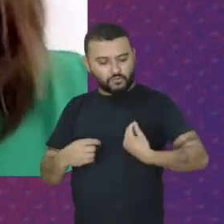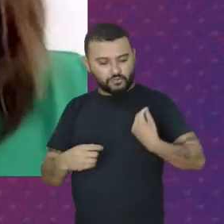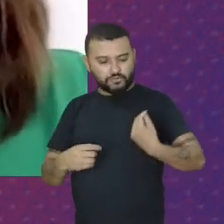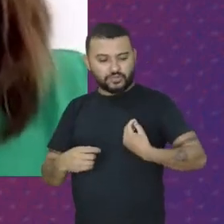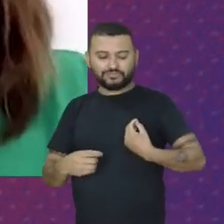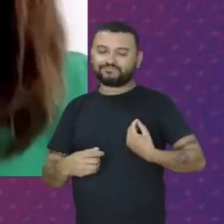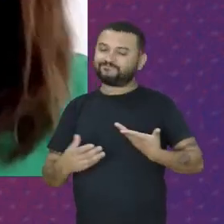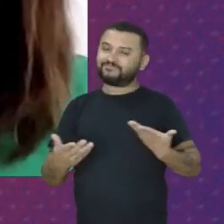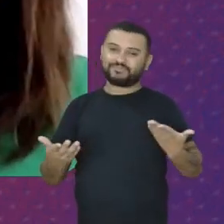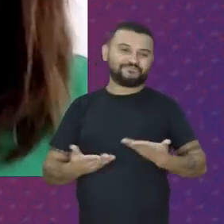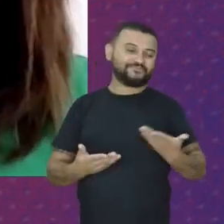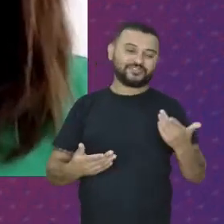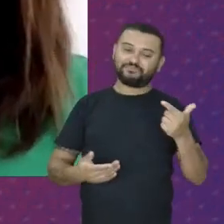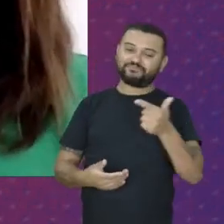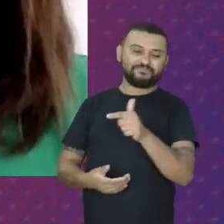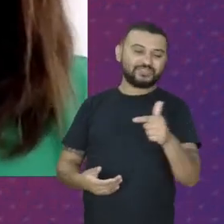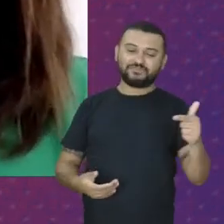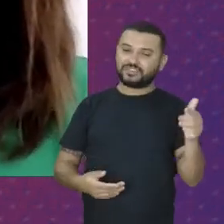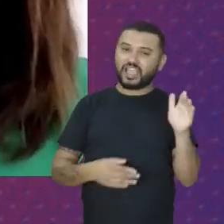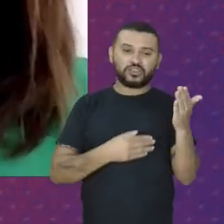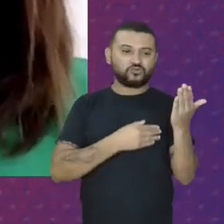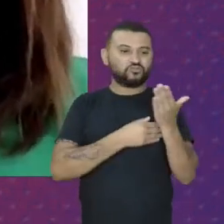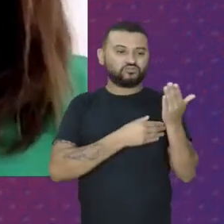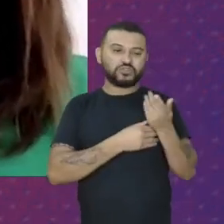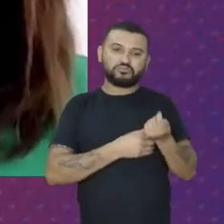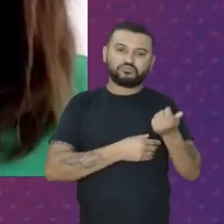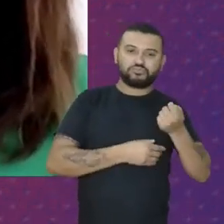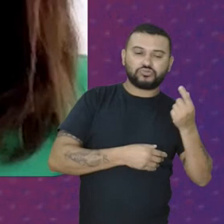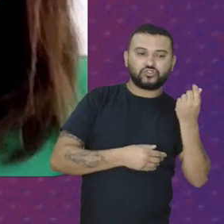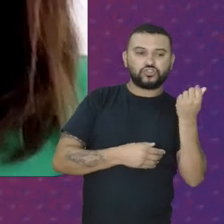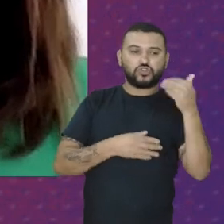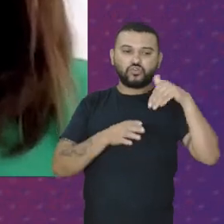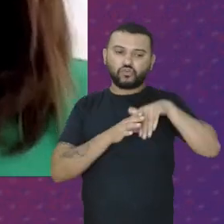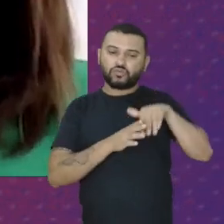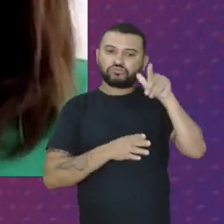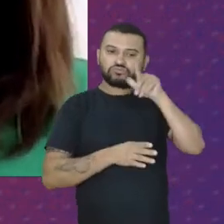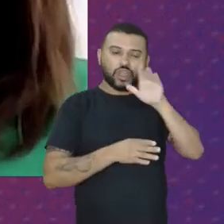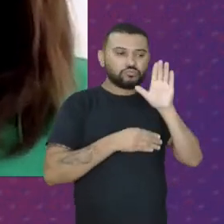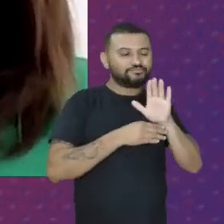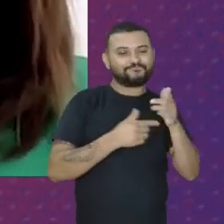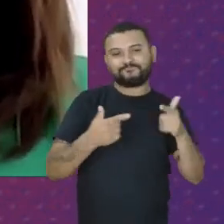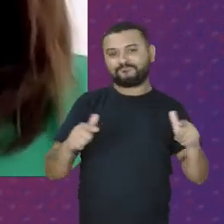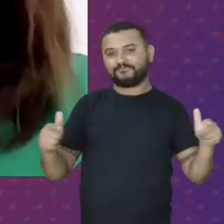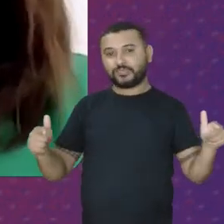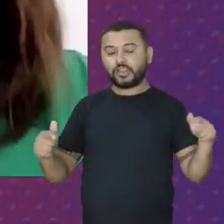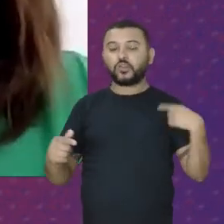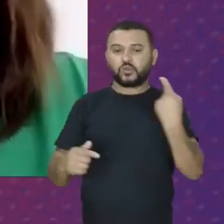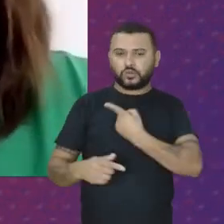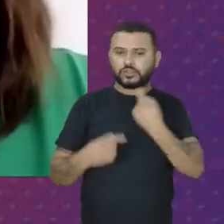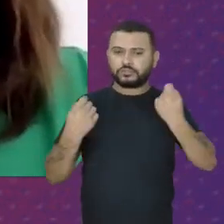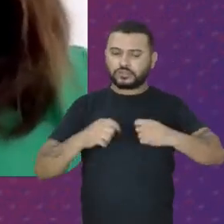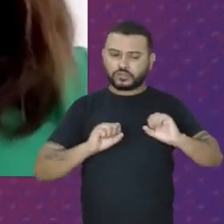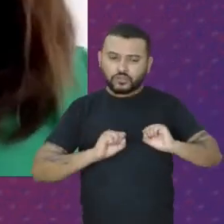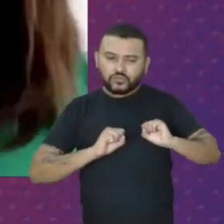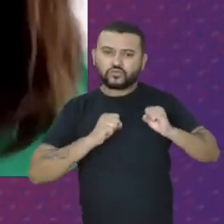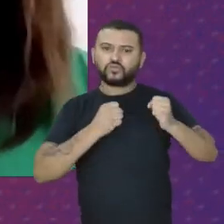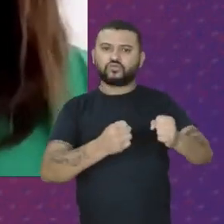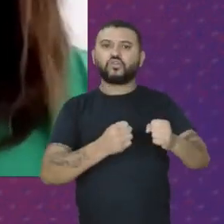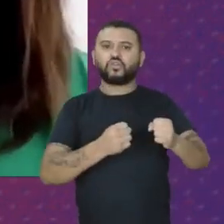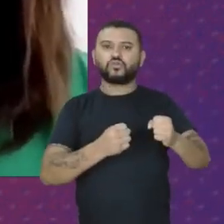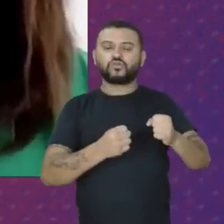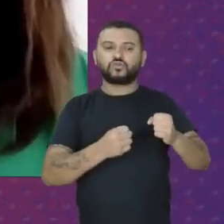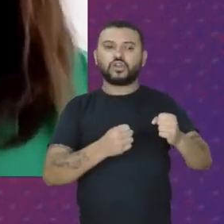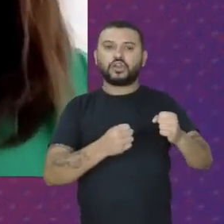que hoje não existe do ponto de vista eleitoral e que é preciso fazer um esforço